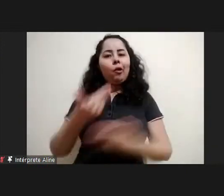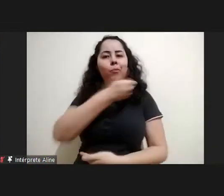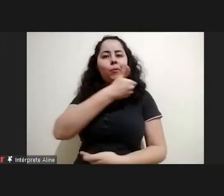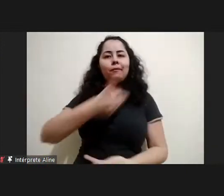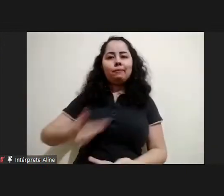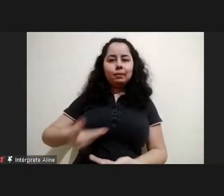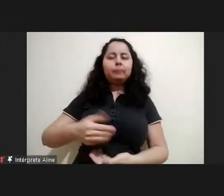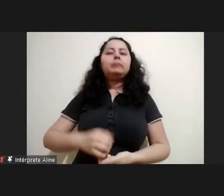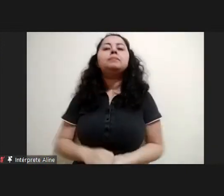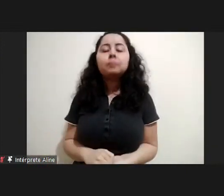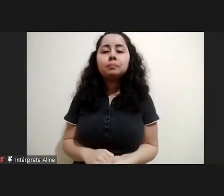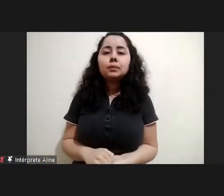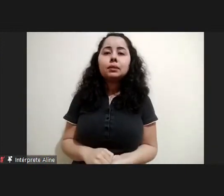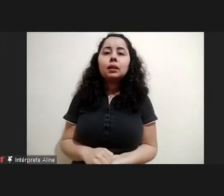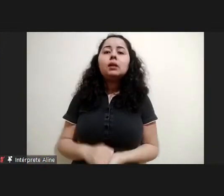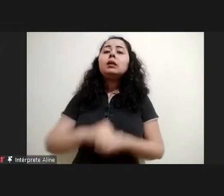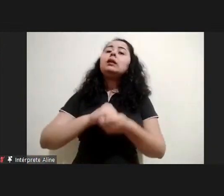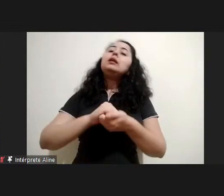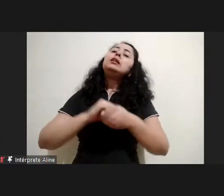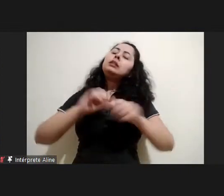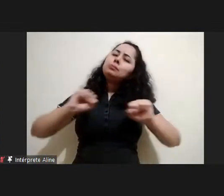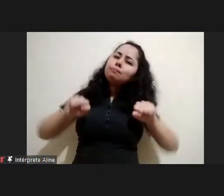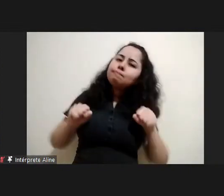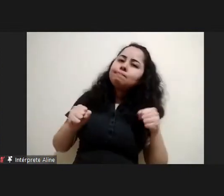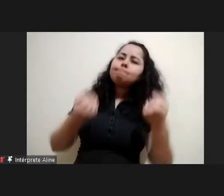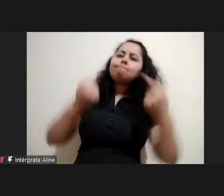dessa crise são de várias naturezas.